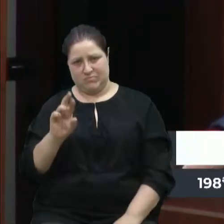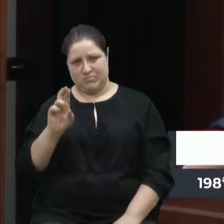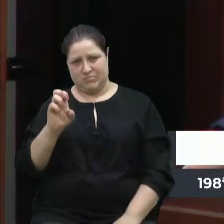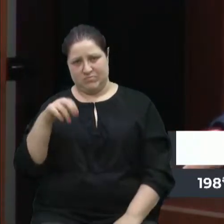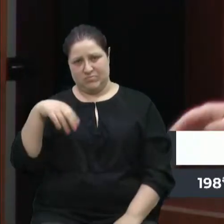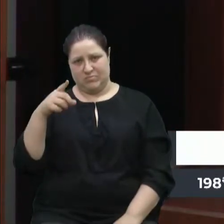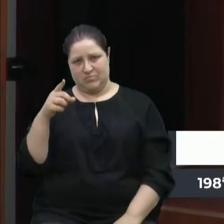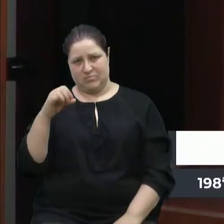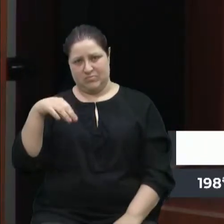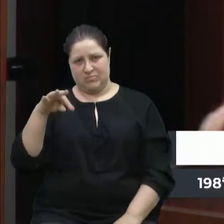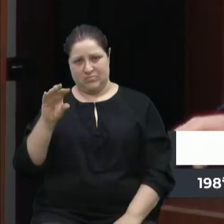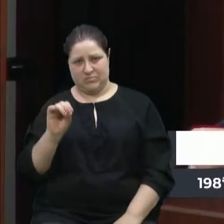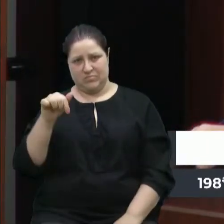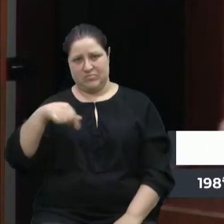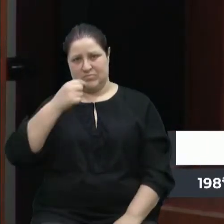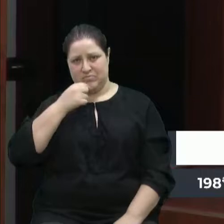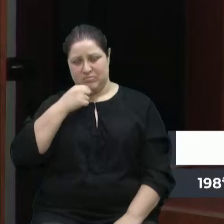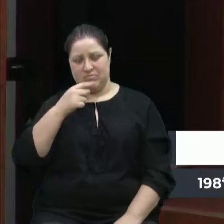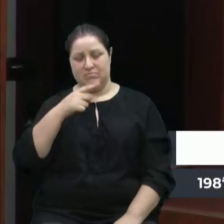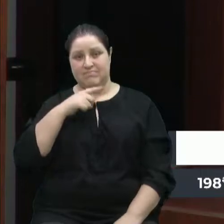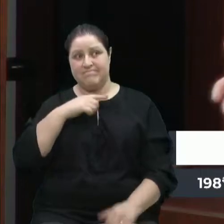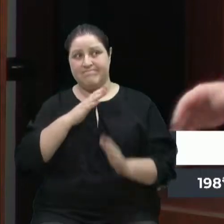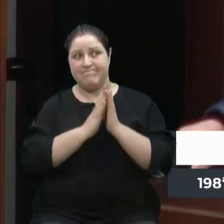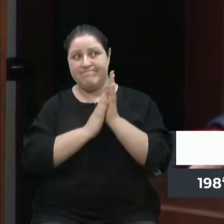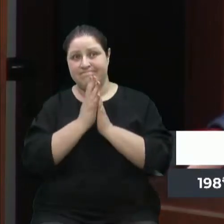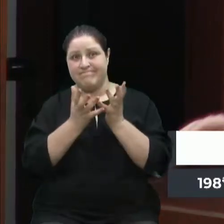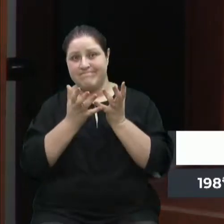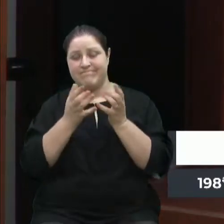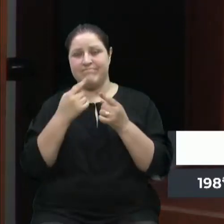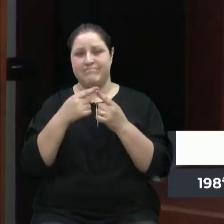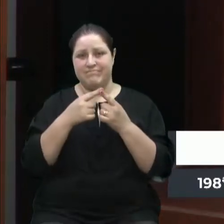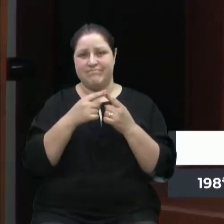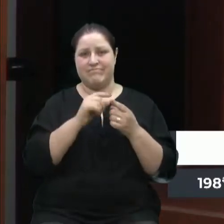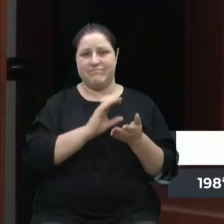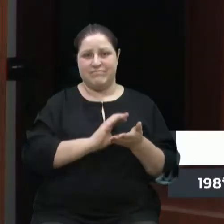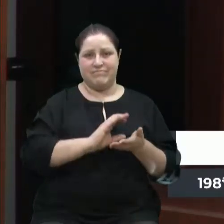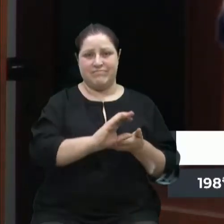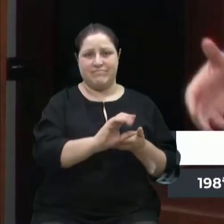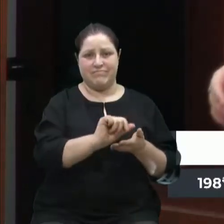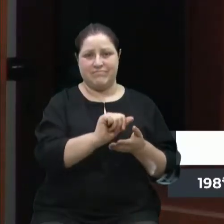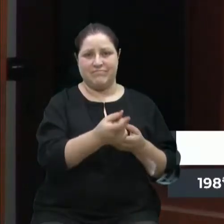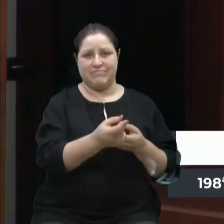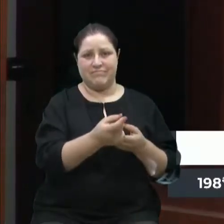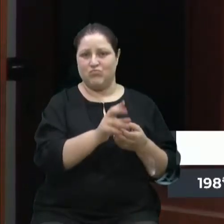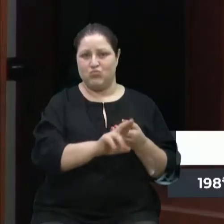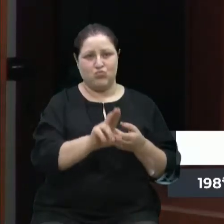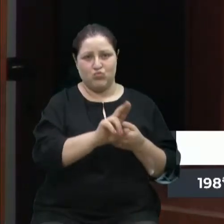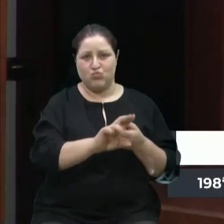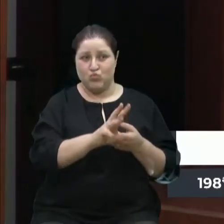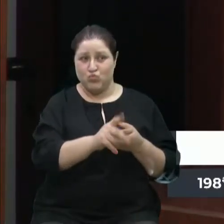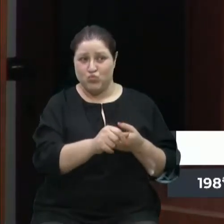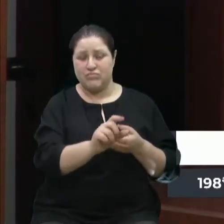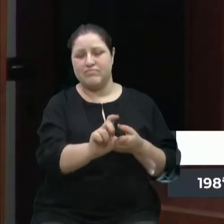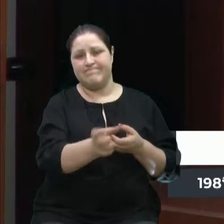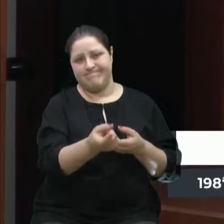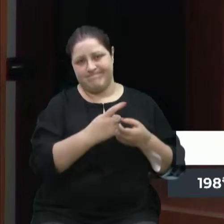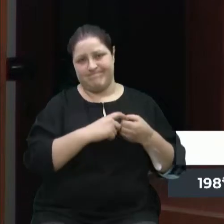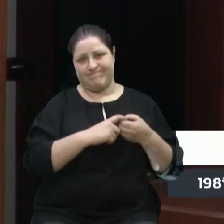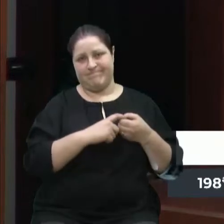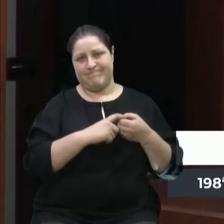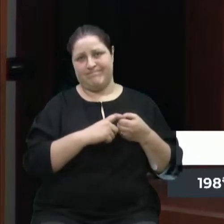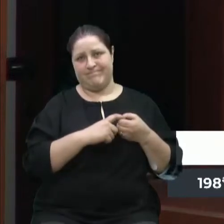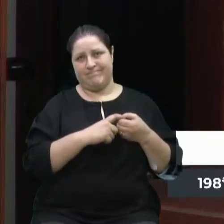anseio e que, como o FIESPORT tem parte do seu recurso devolvido todo ano, não teria um incremento de verbas no FIESPORT, pelo